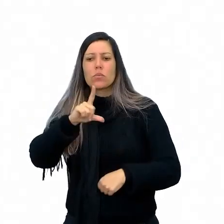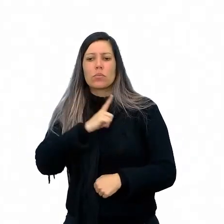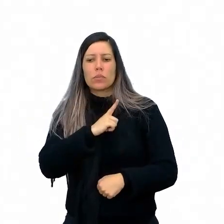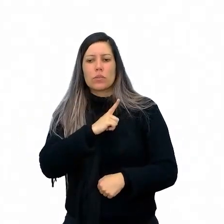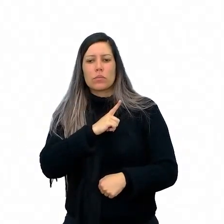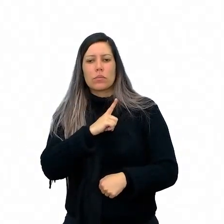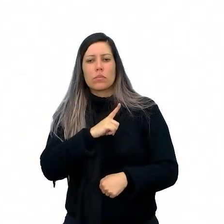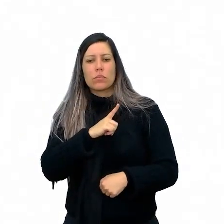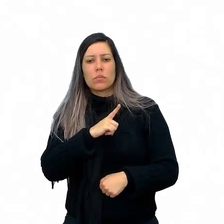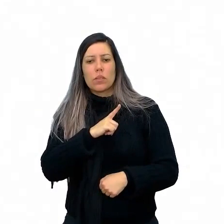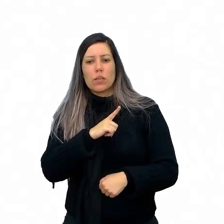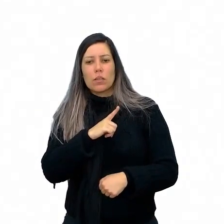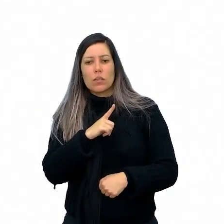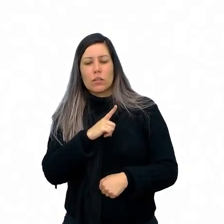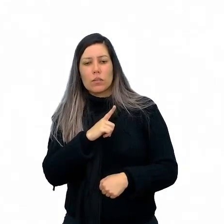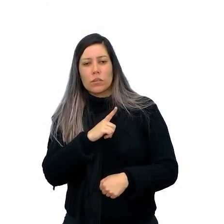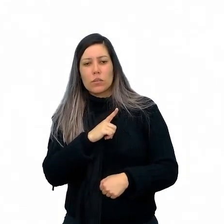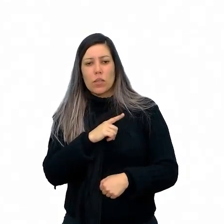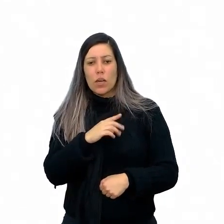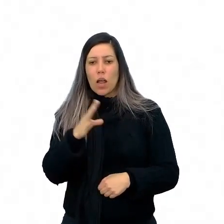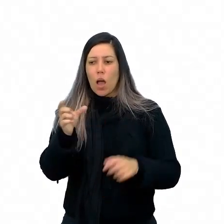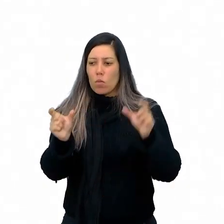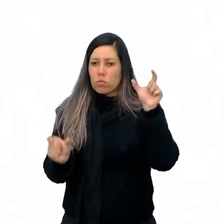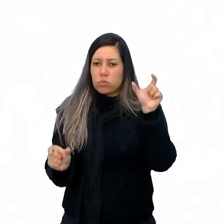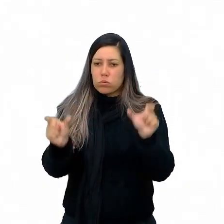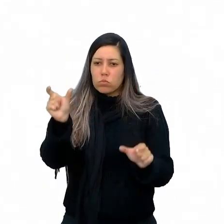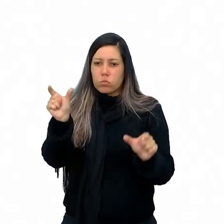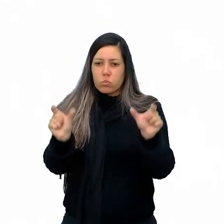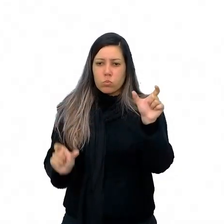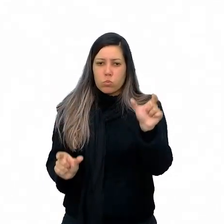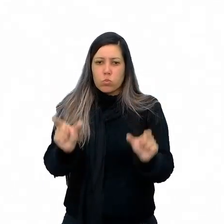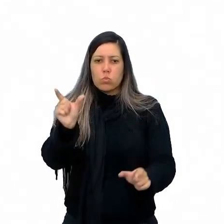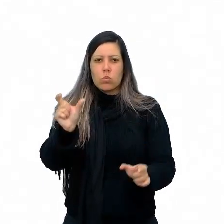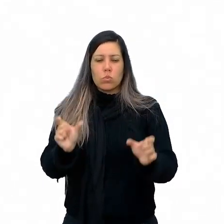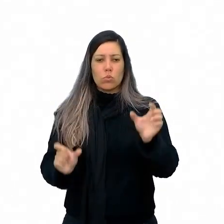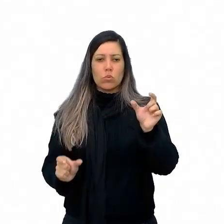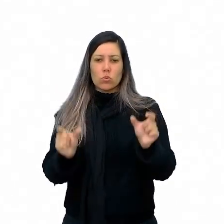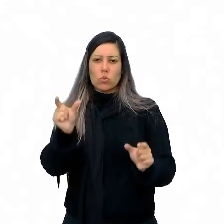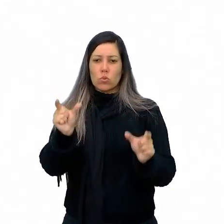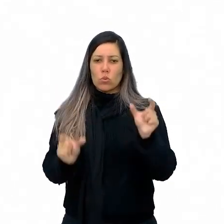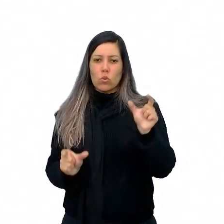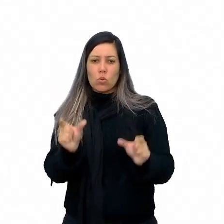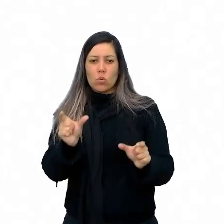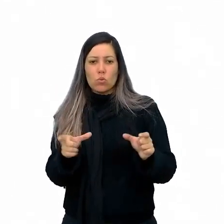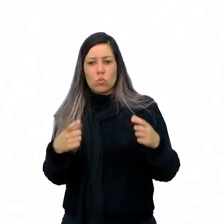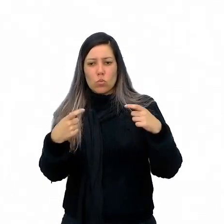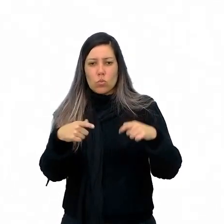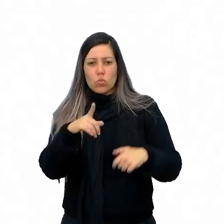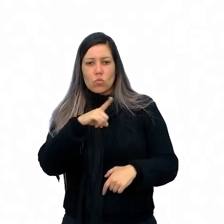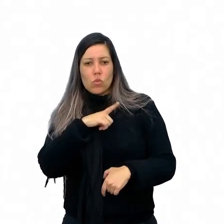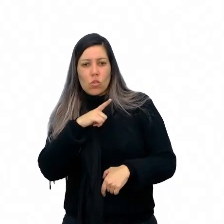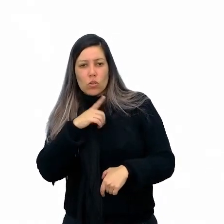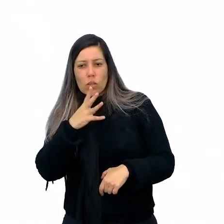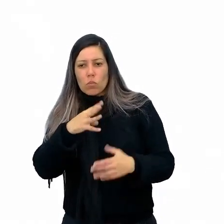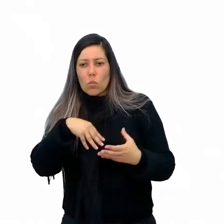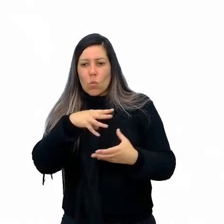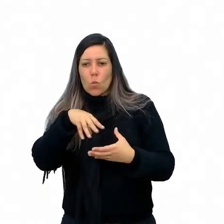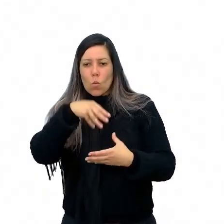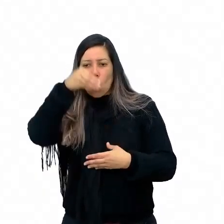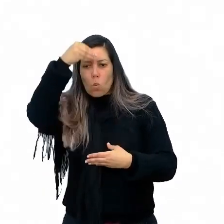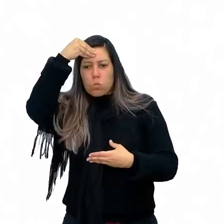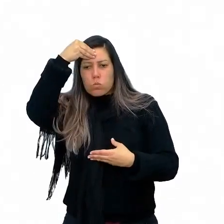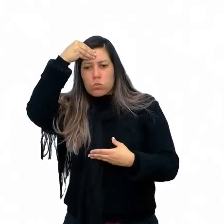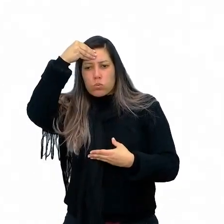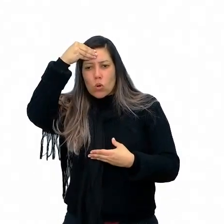aqui, fizemos basicamente duas colunas, tá certo? Onde eu tenho o conhecimento do conteúdo,